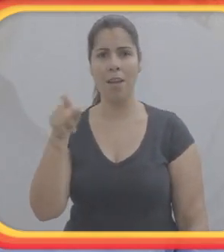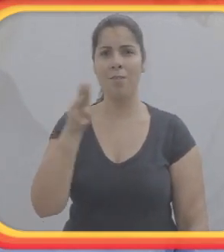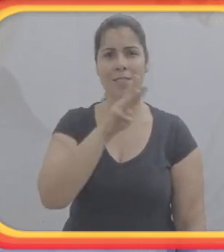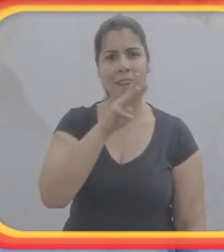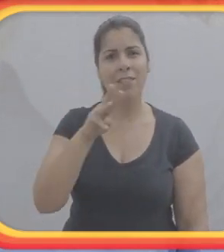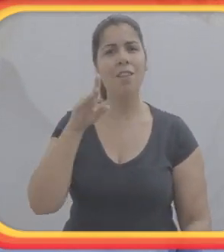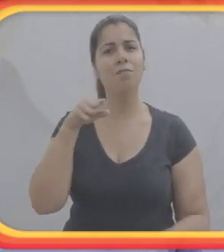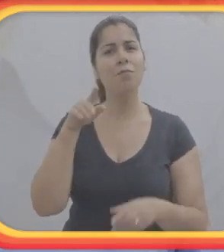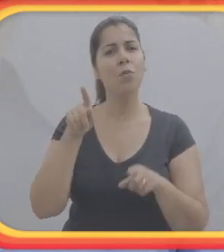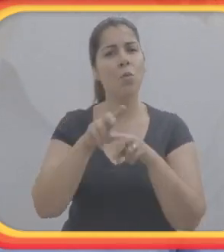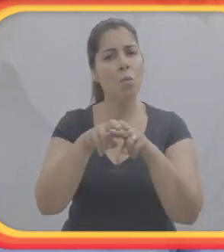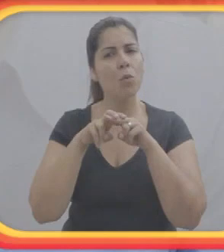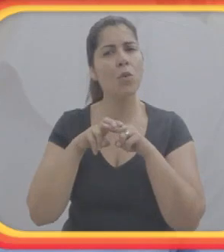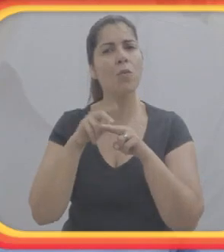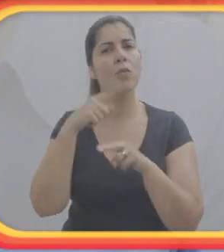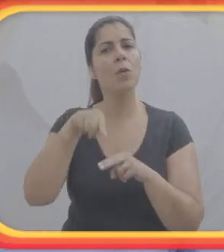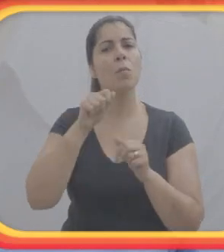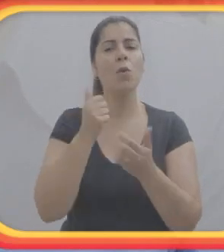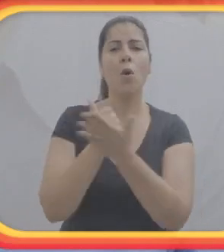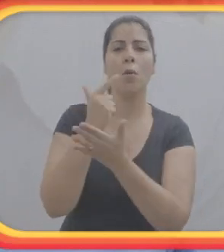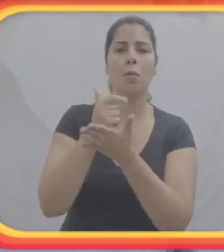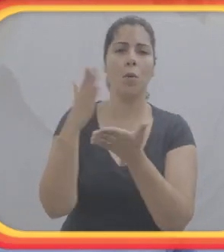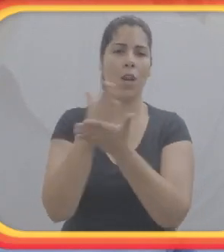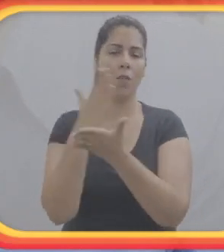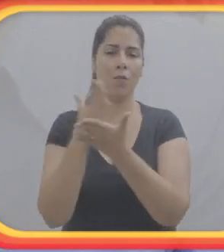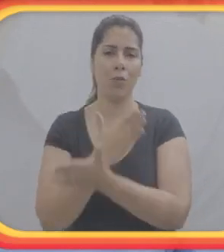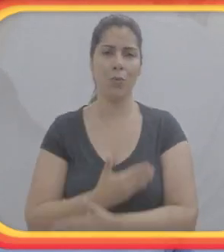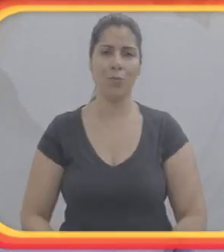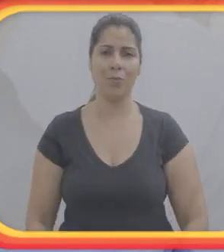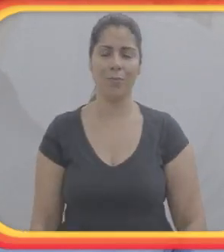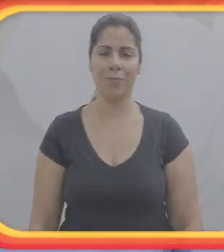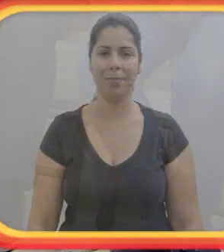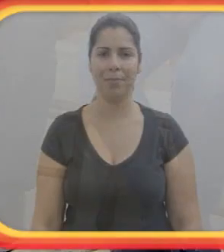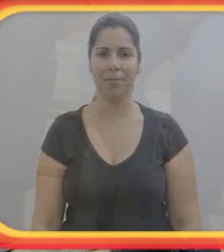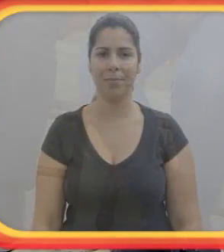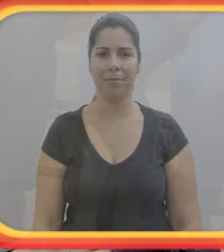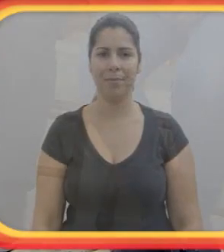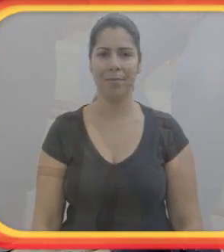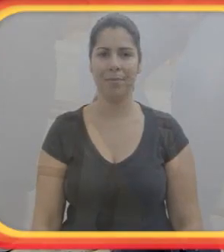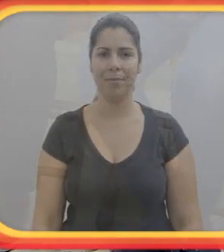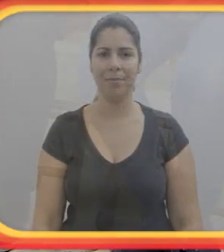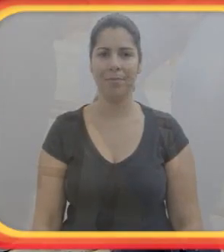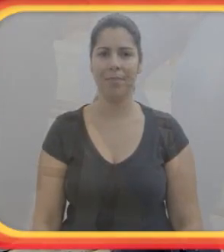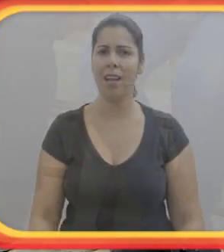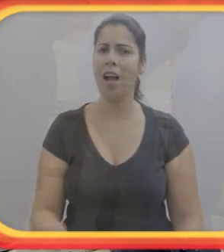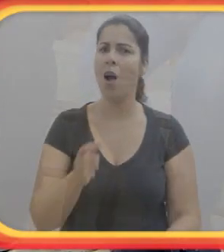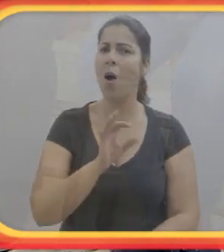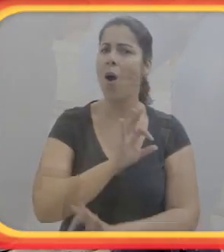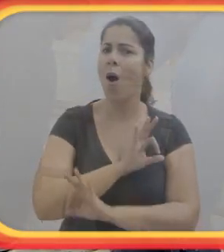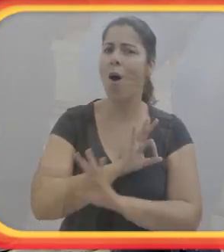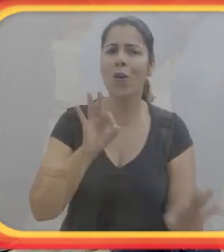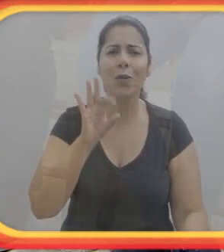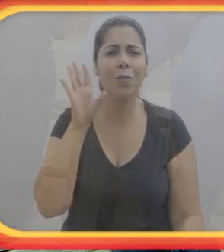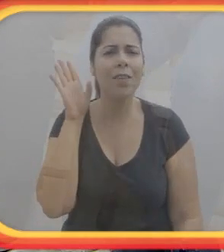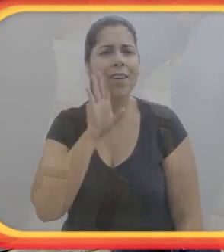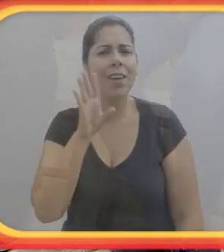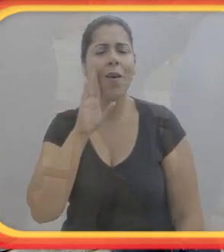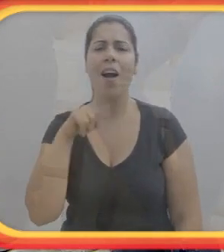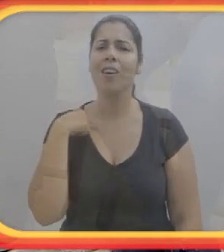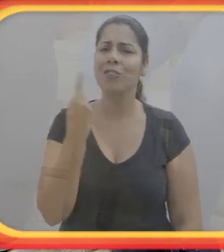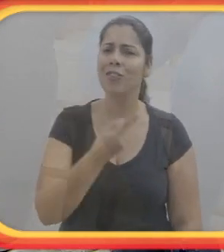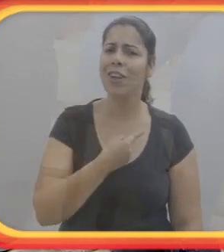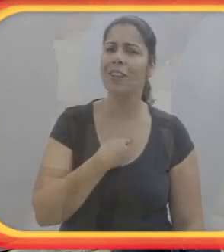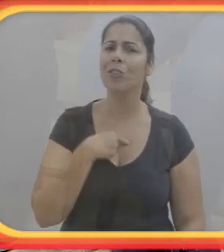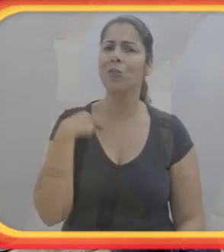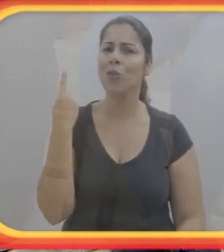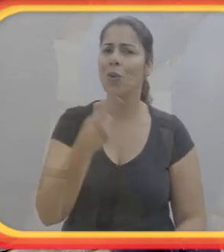sinto. É isso. Esse nosso papo está ótimo. Queria saber se vocês têm mais alguma coisa